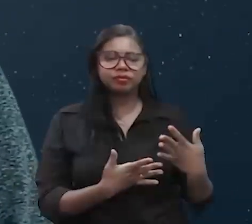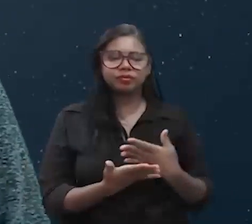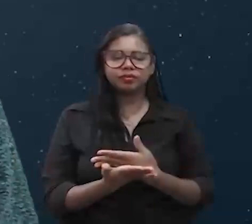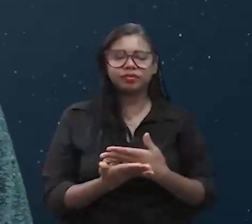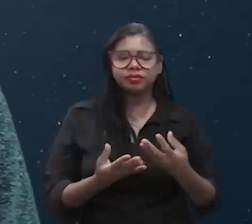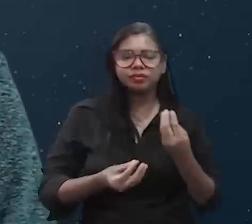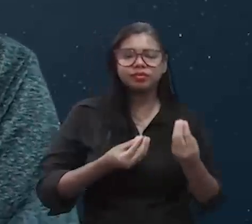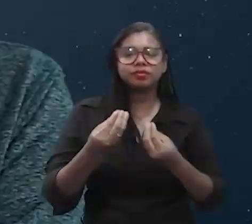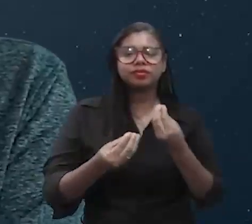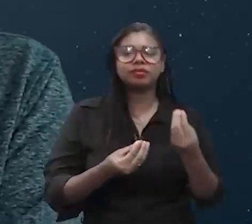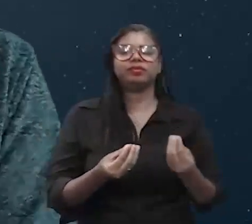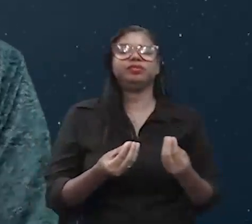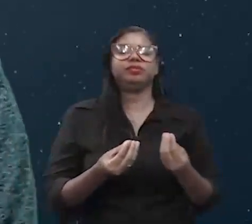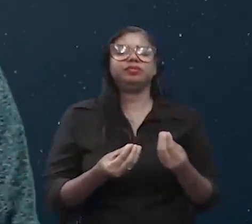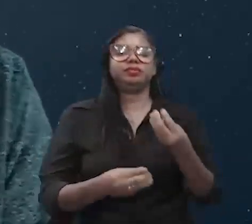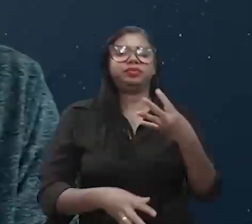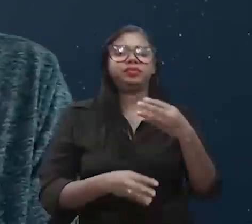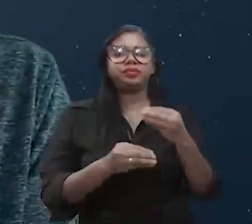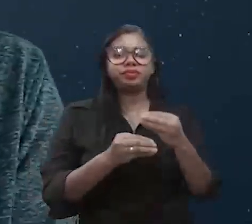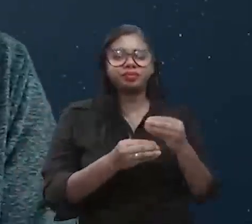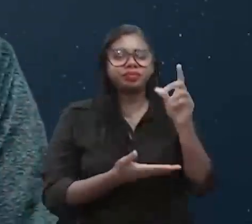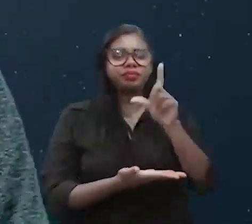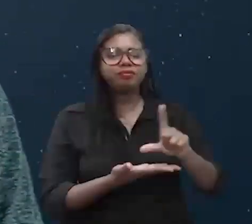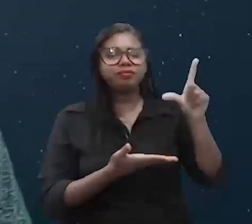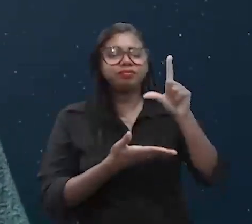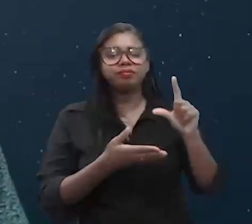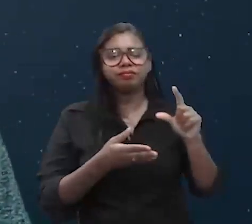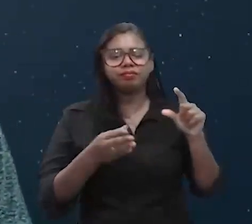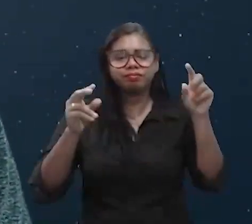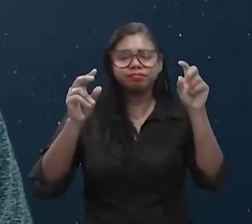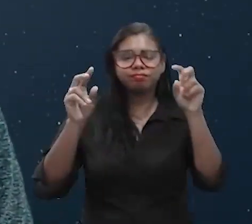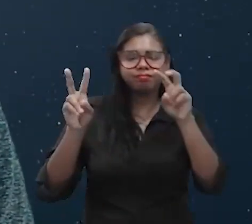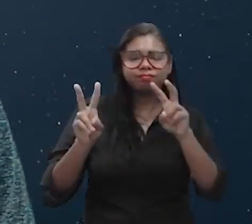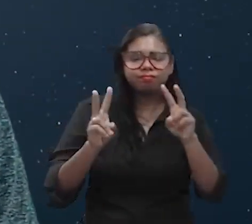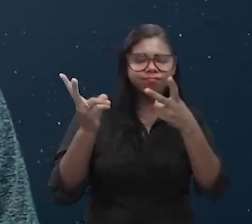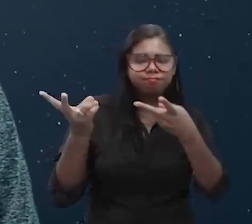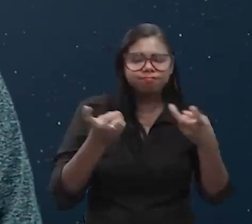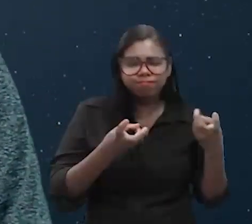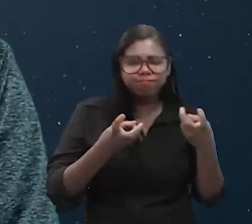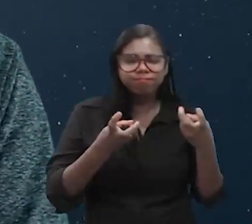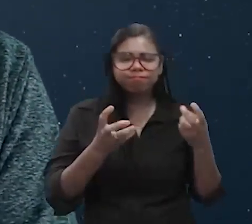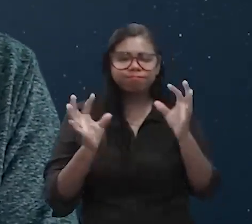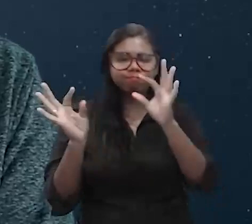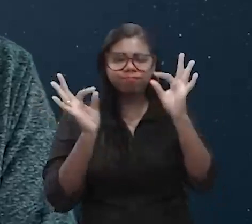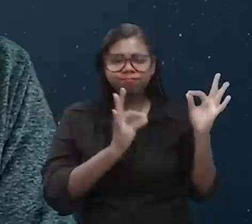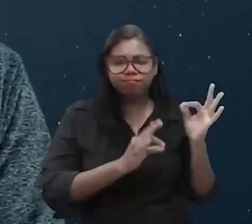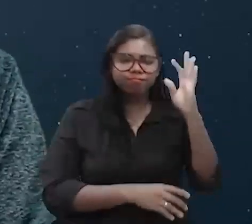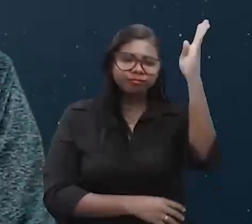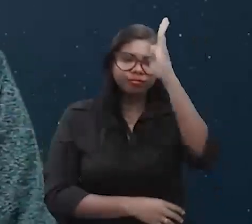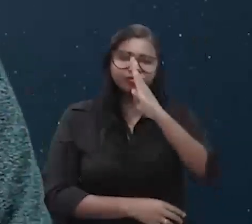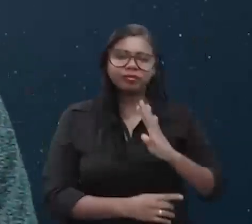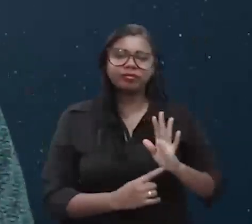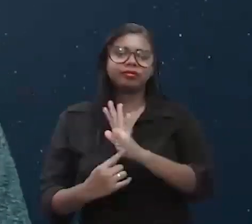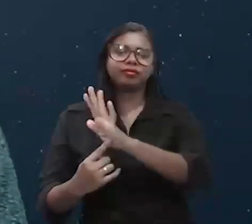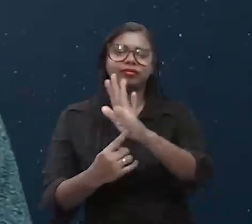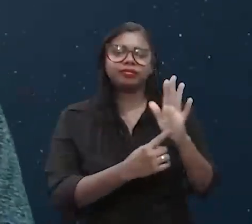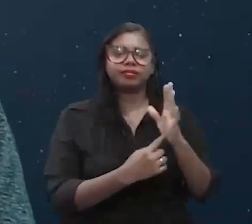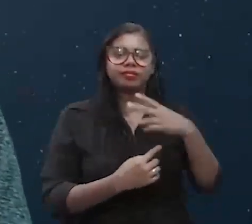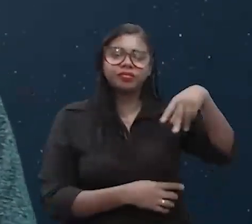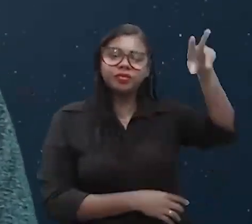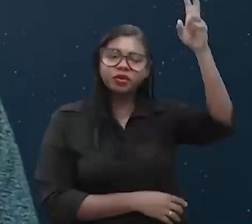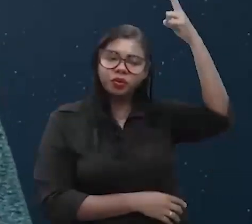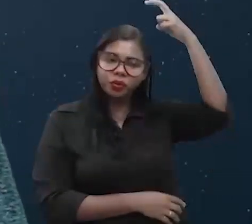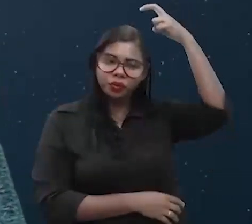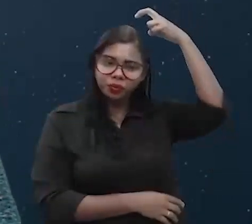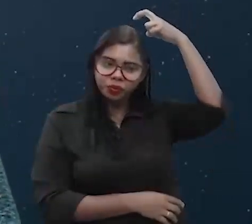aqui dentro com uma visão brasileira, nacionalista, tá certo? Dentro da cultura, daquilo que a gente entende que